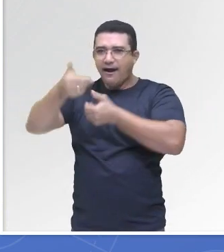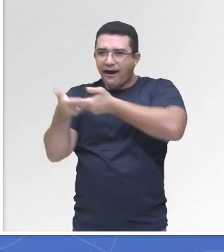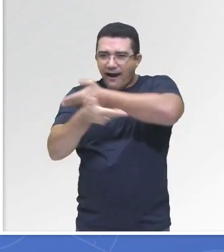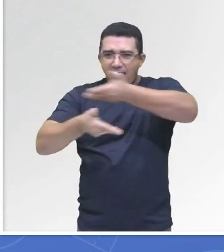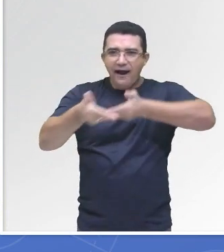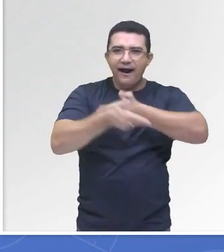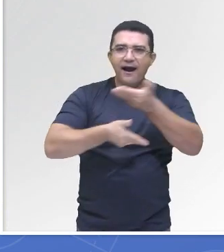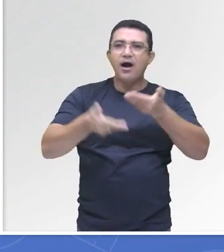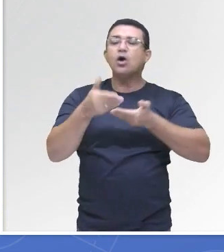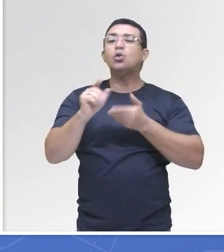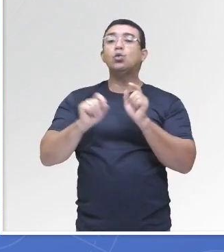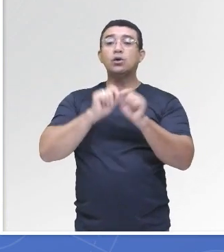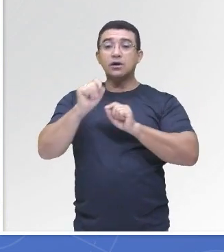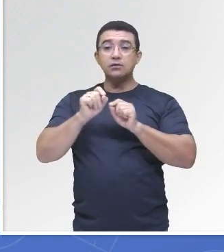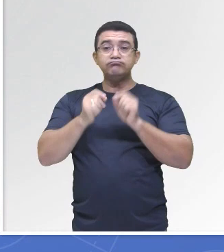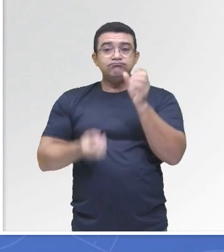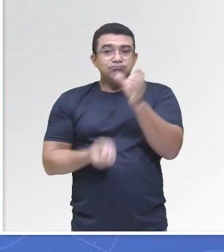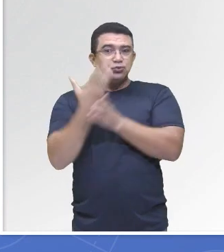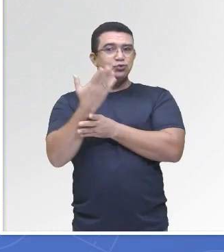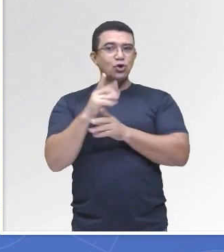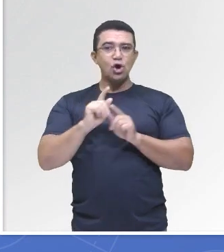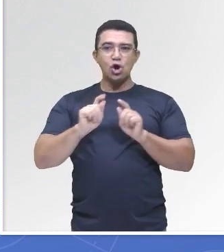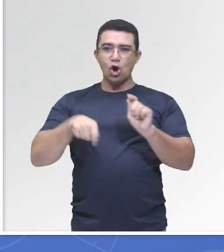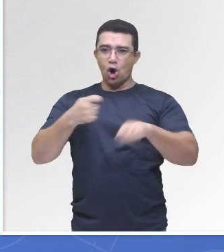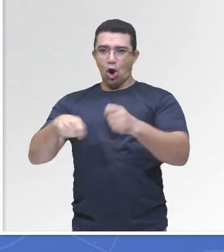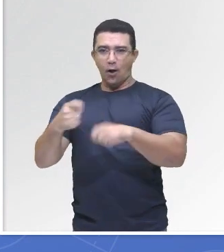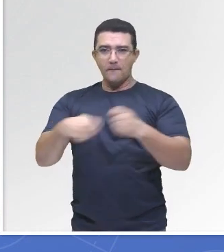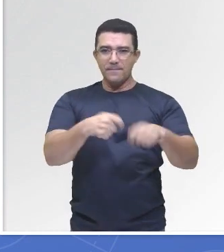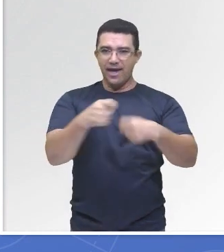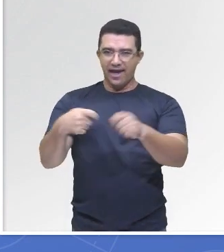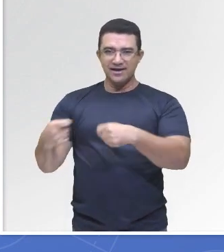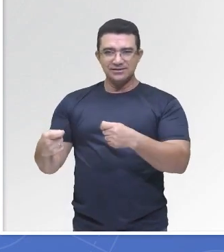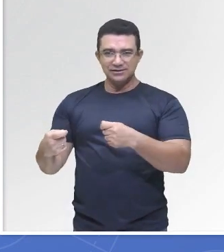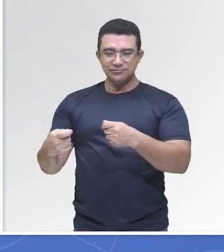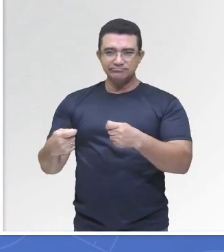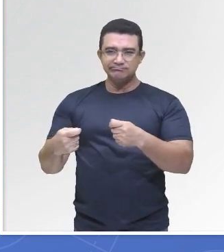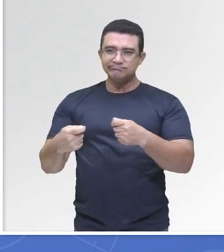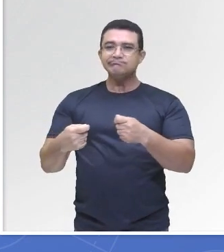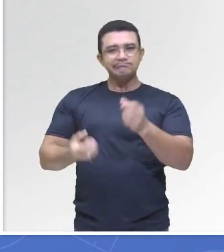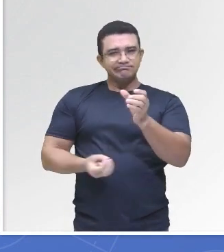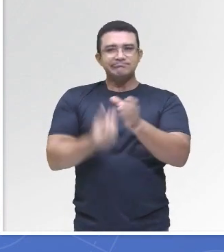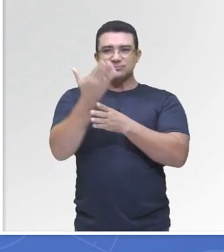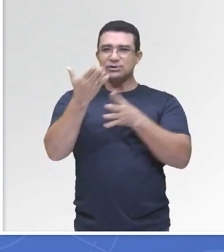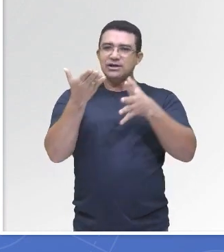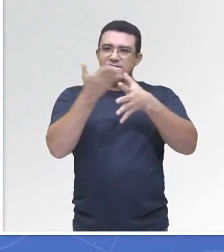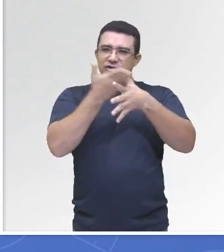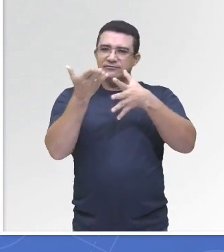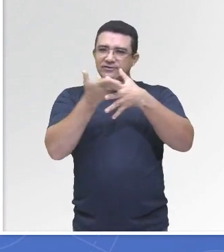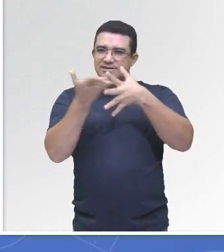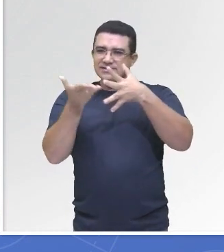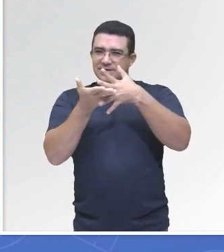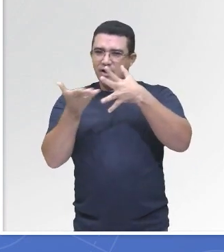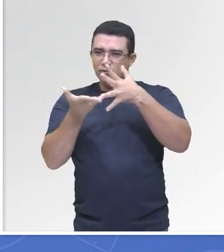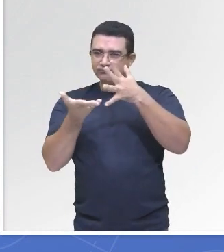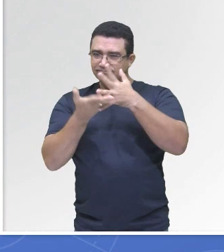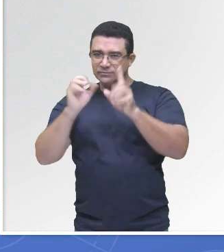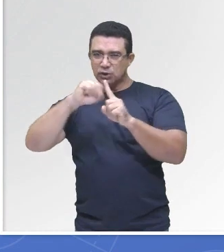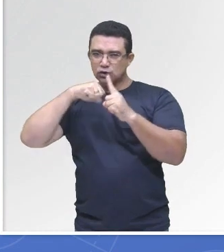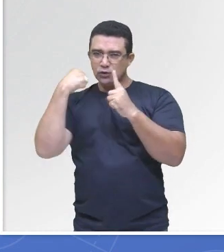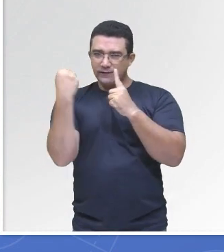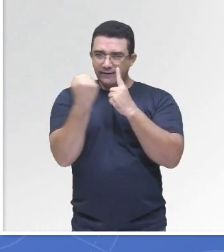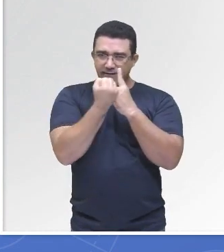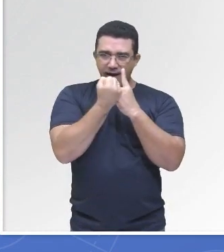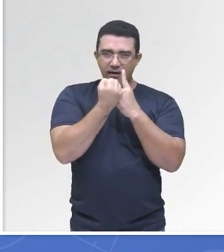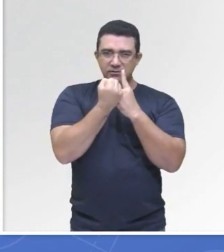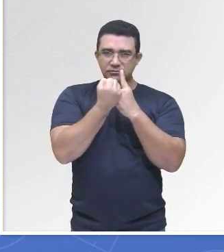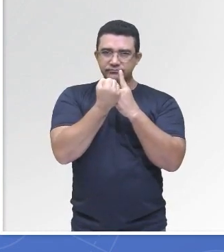vão levando ao comércio. Esse comércio vai levando aí à divisão da sociedade em tarefas. Já